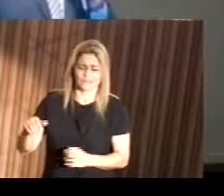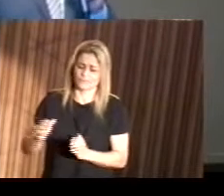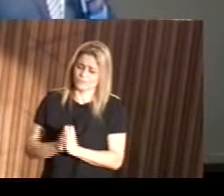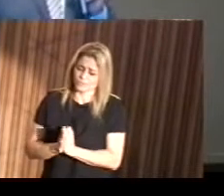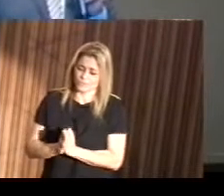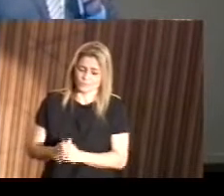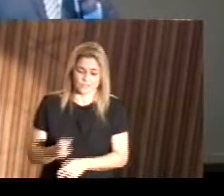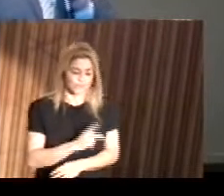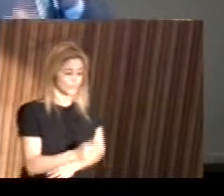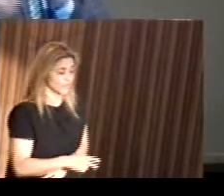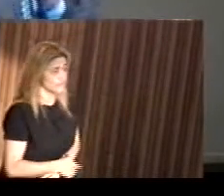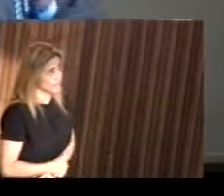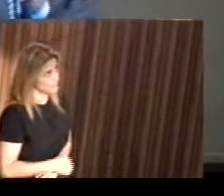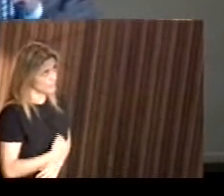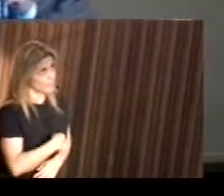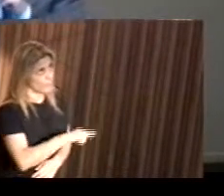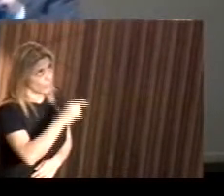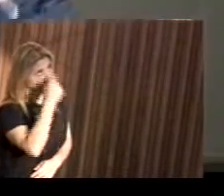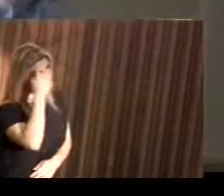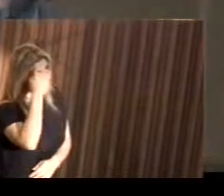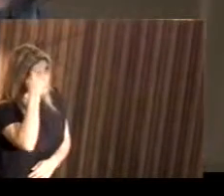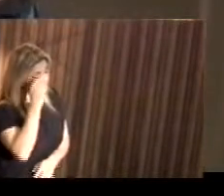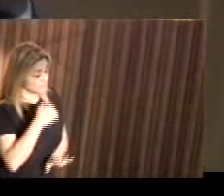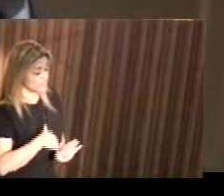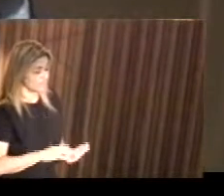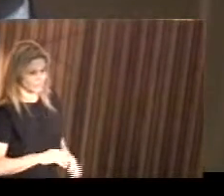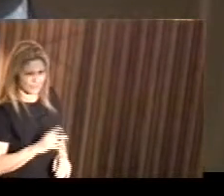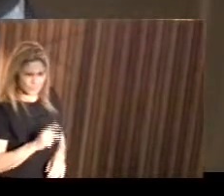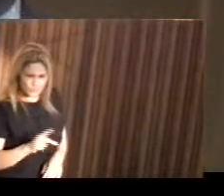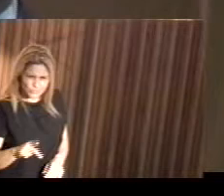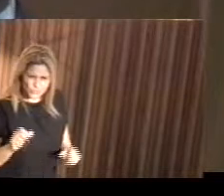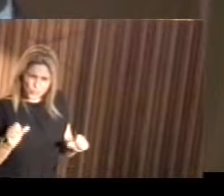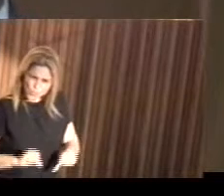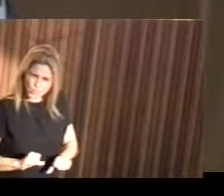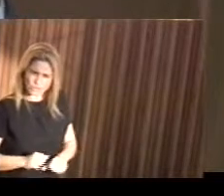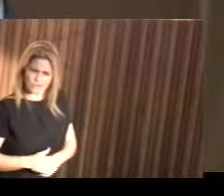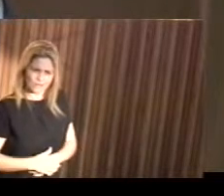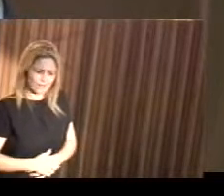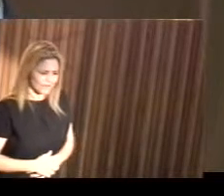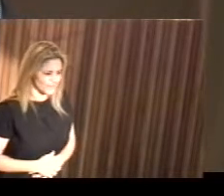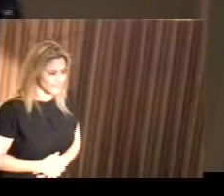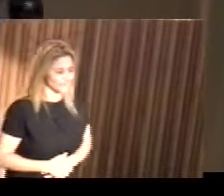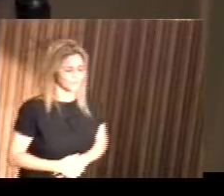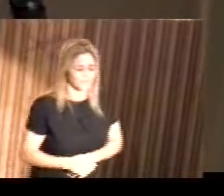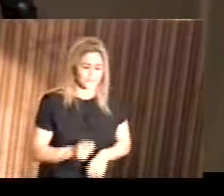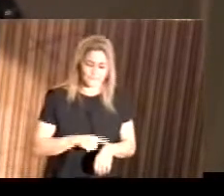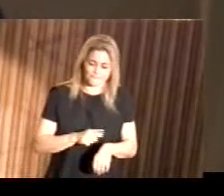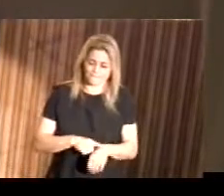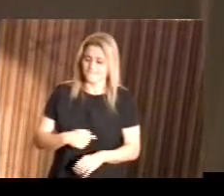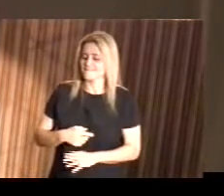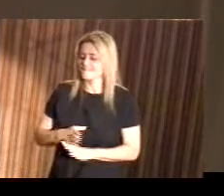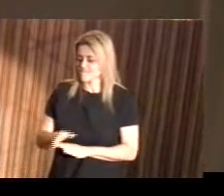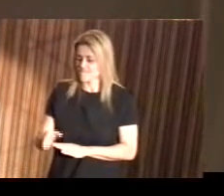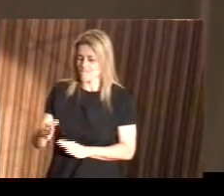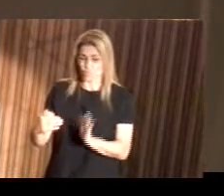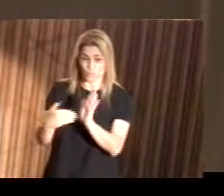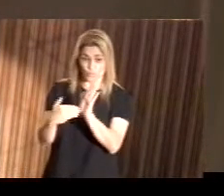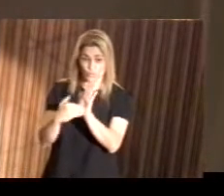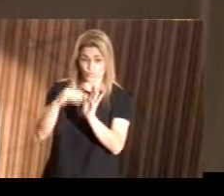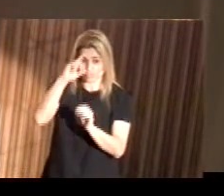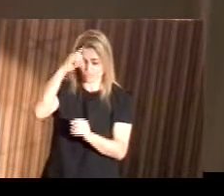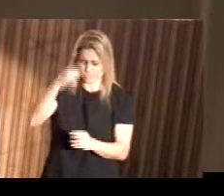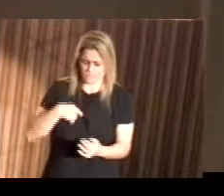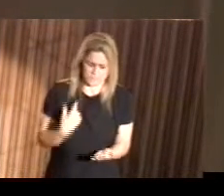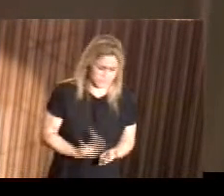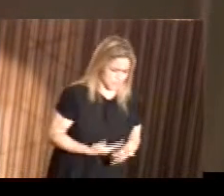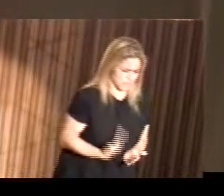seu caso, vou pensar no seu caso. Até o último dia de aula. Quando chegou no último dia de aula, e eu